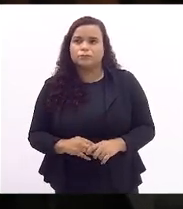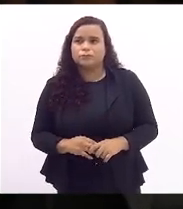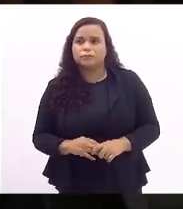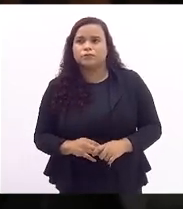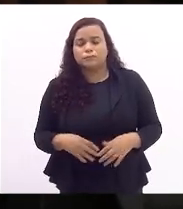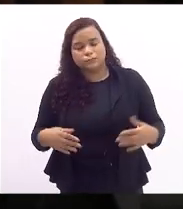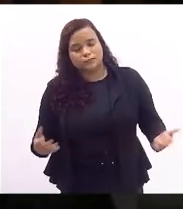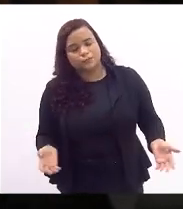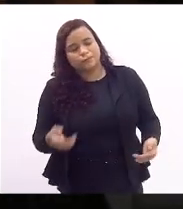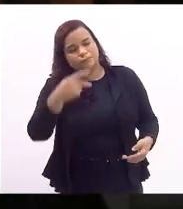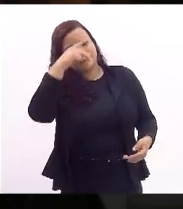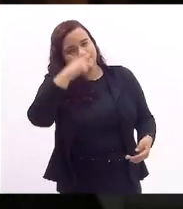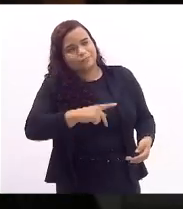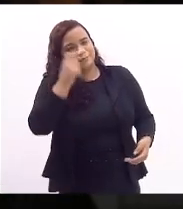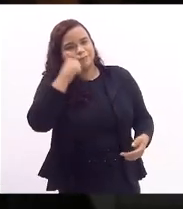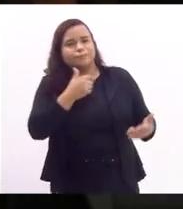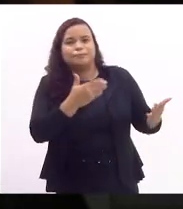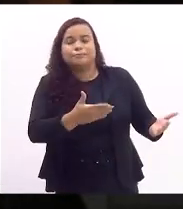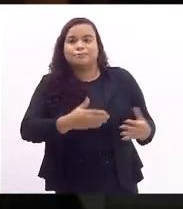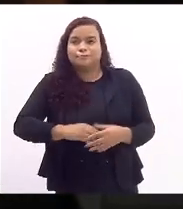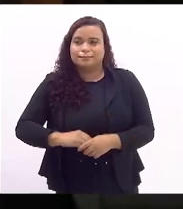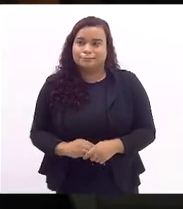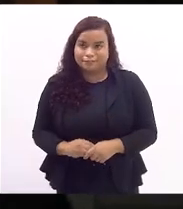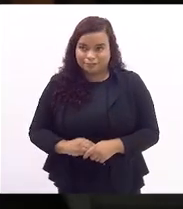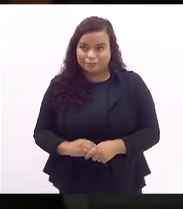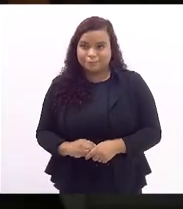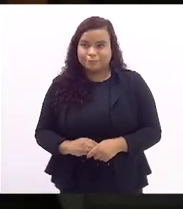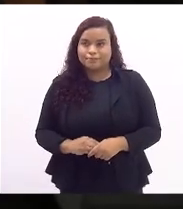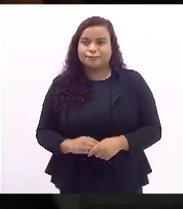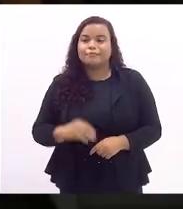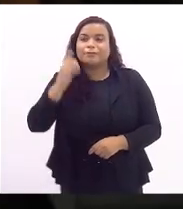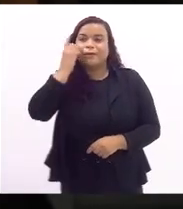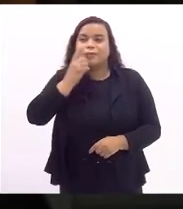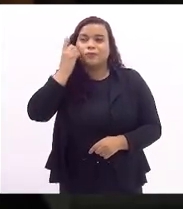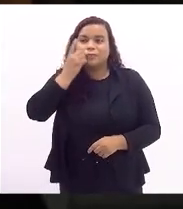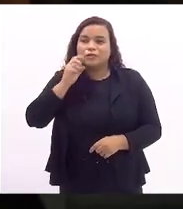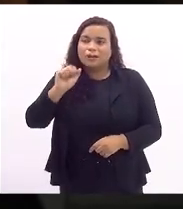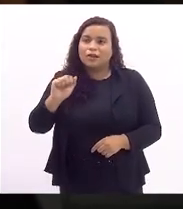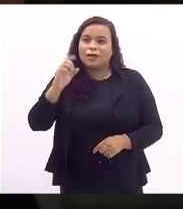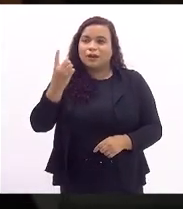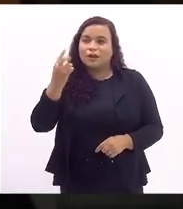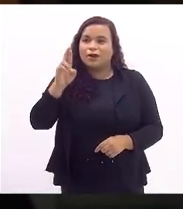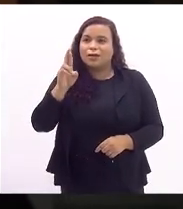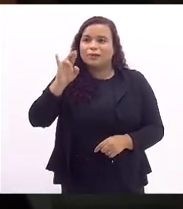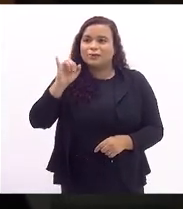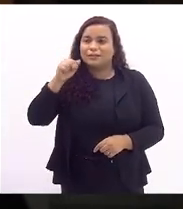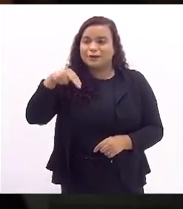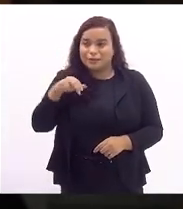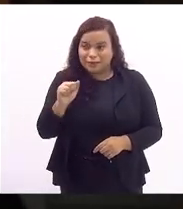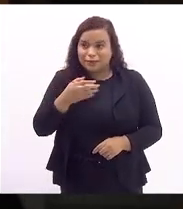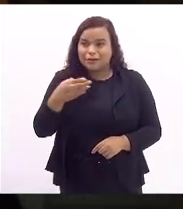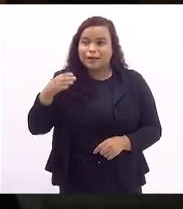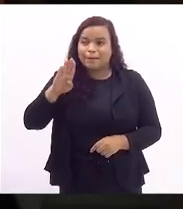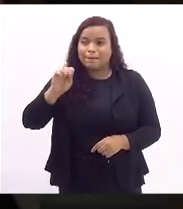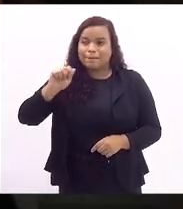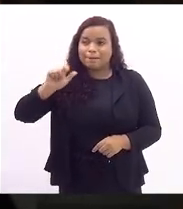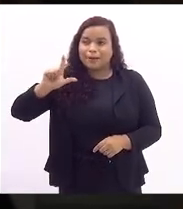senhora presidente a deputada Adriana Balthazar